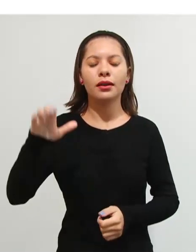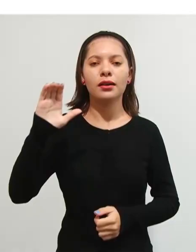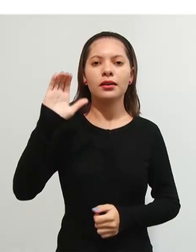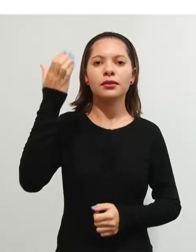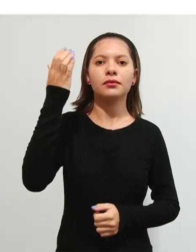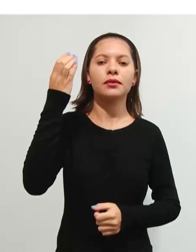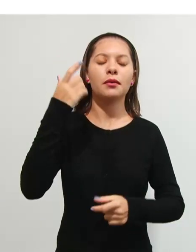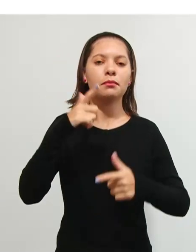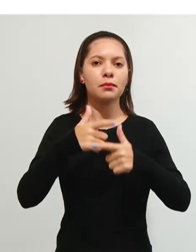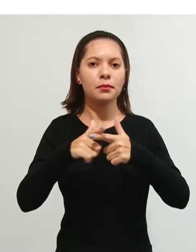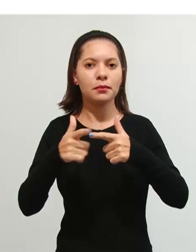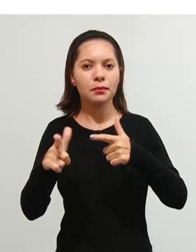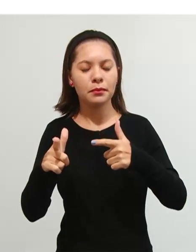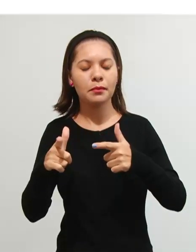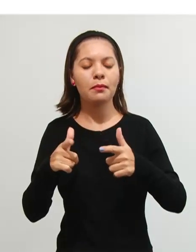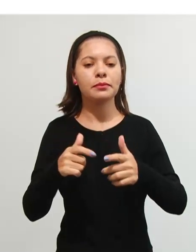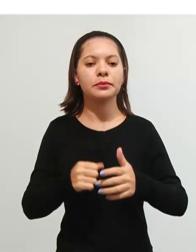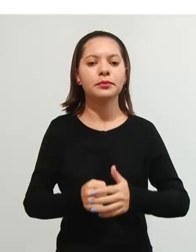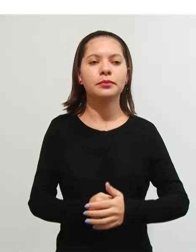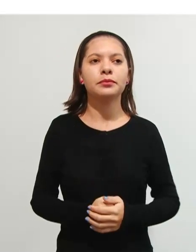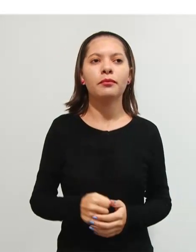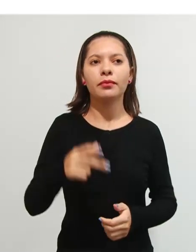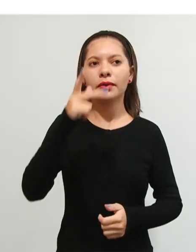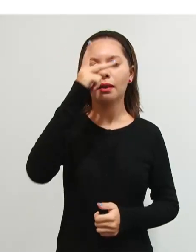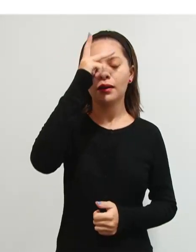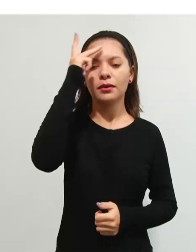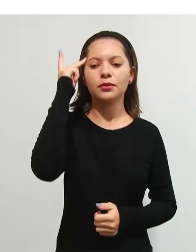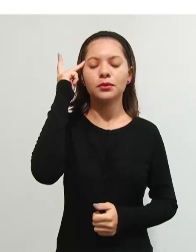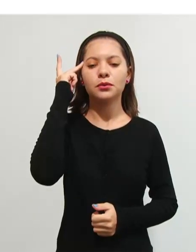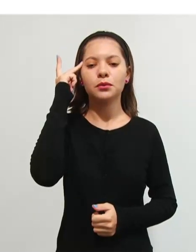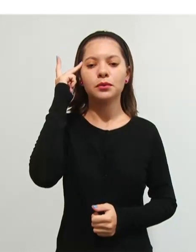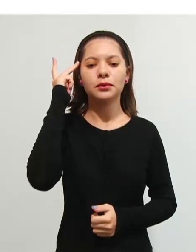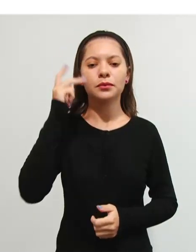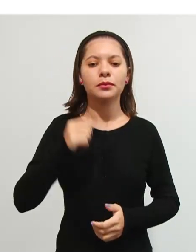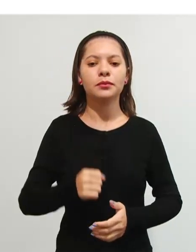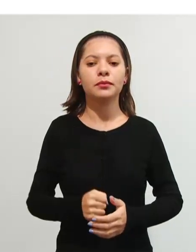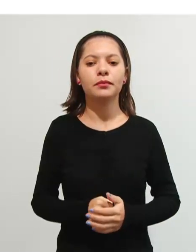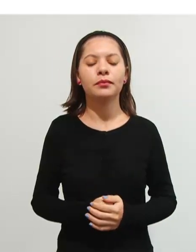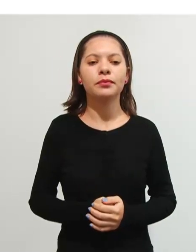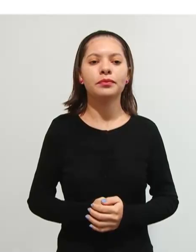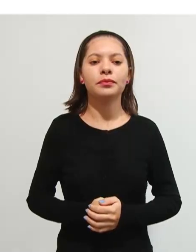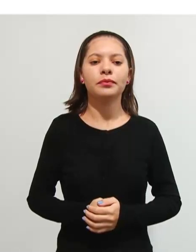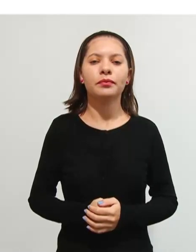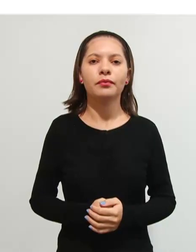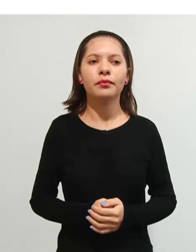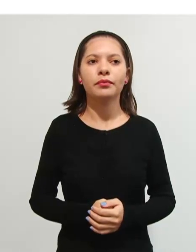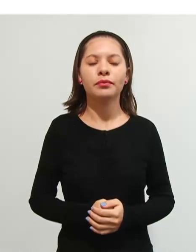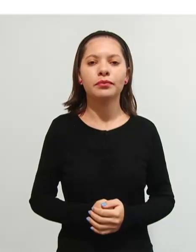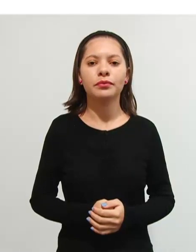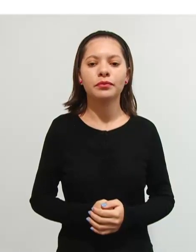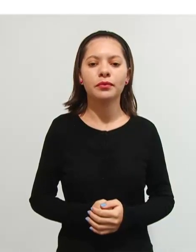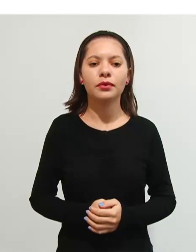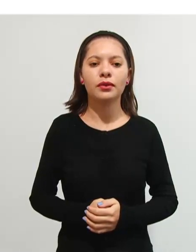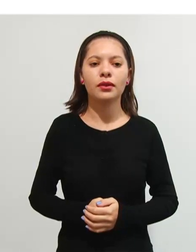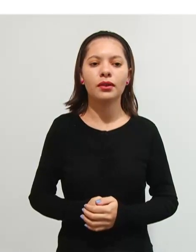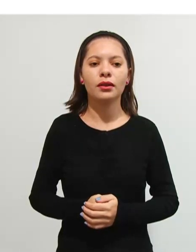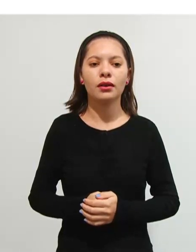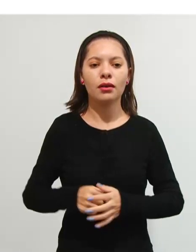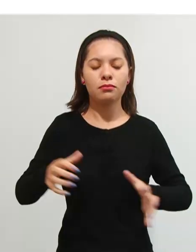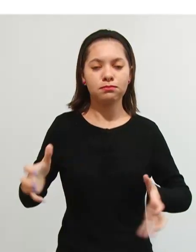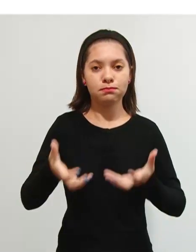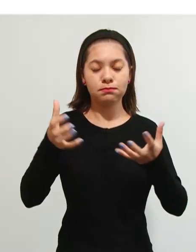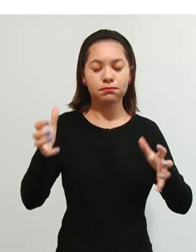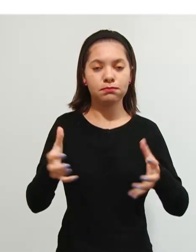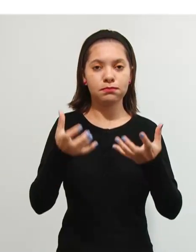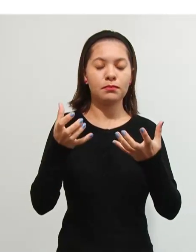e utópicos das pessoas de uma maneira utópica. O que ele trouxe com ele? Os estímulos e